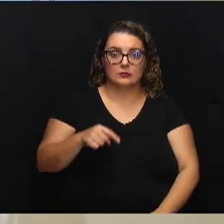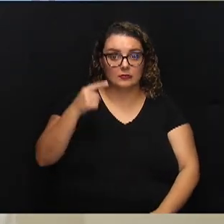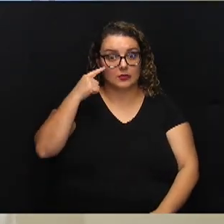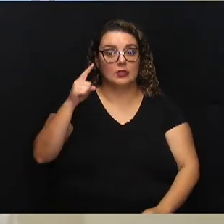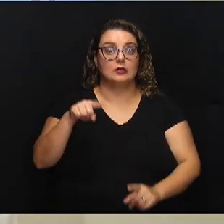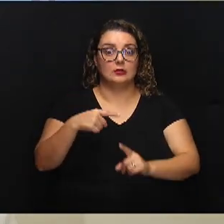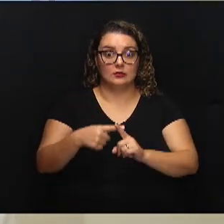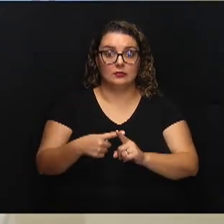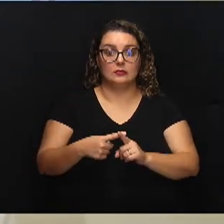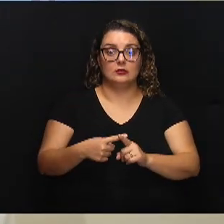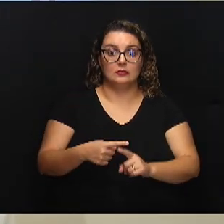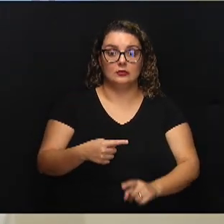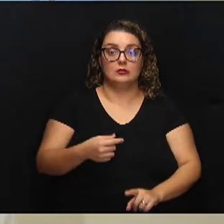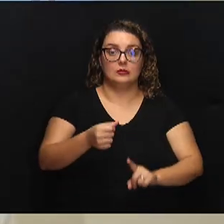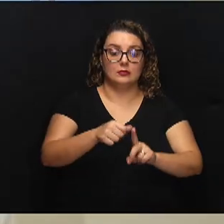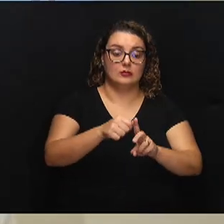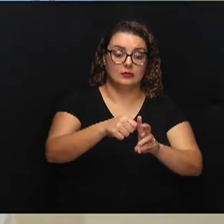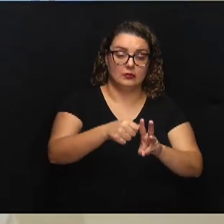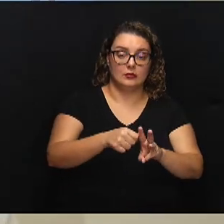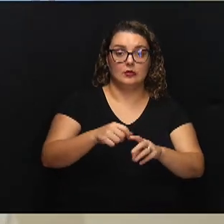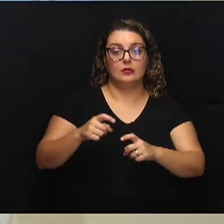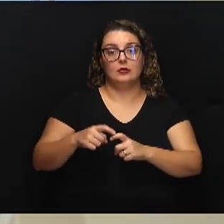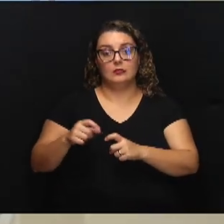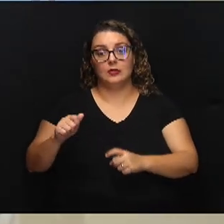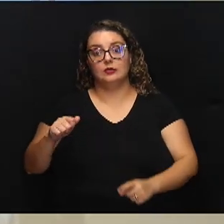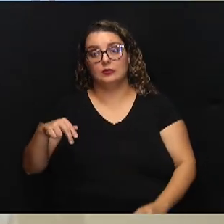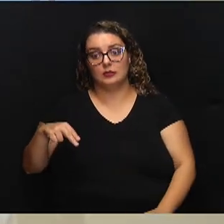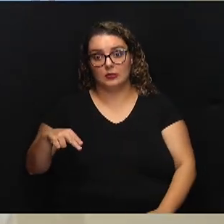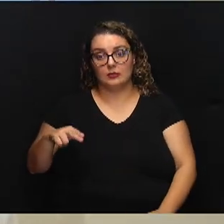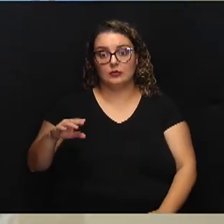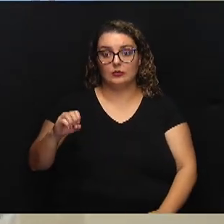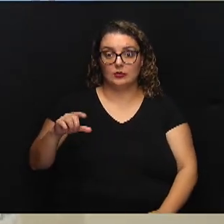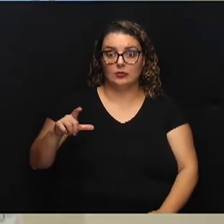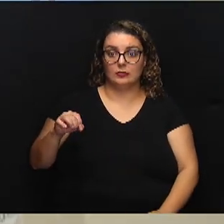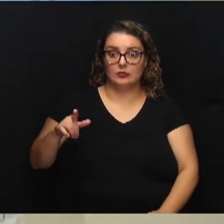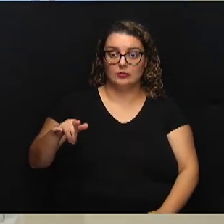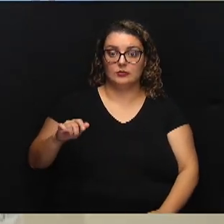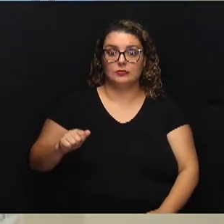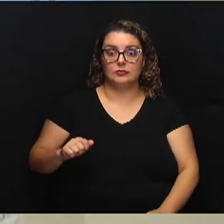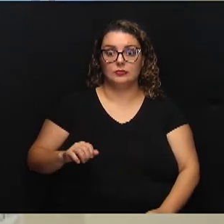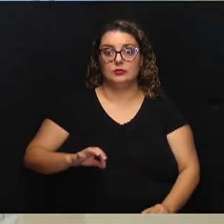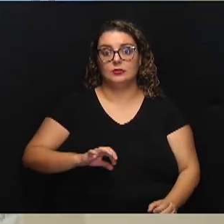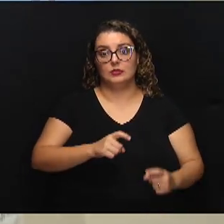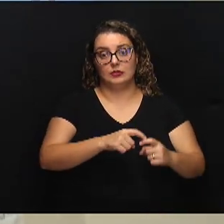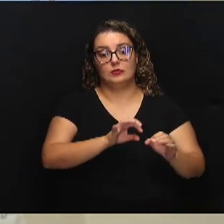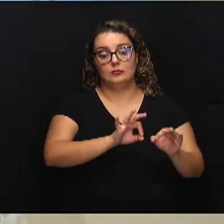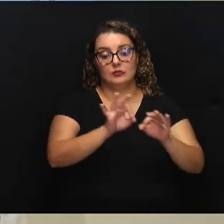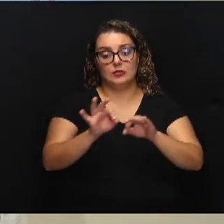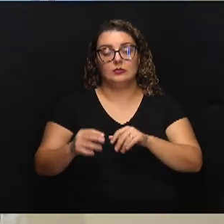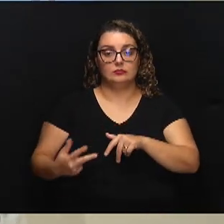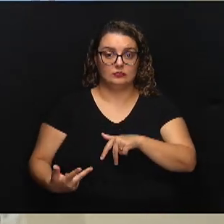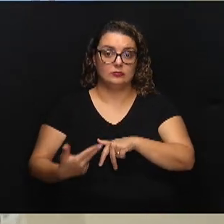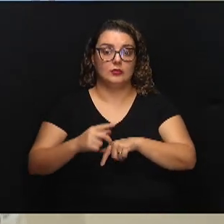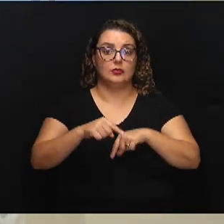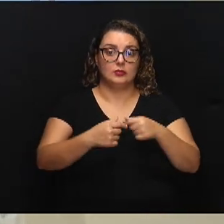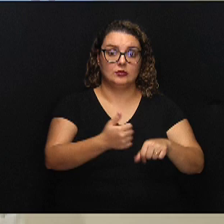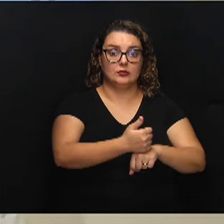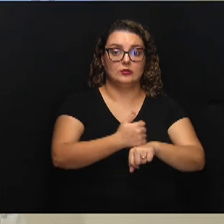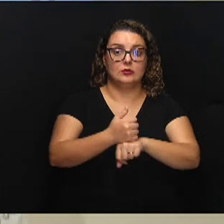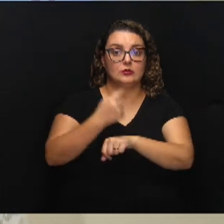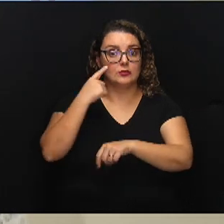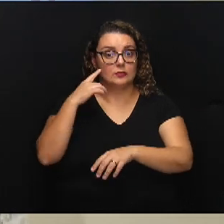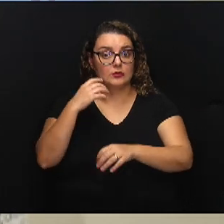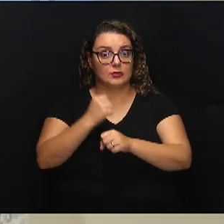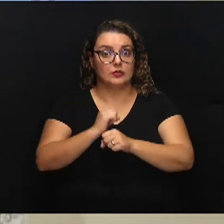otimista, a cada 3 meses com o seu oncologista e também tendo acompanhamento com o cirurgião e demais profissionais. De uma maneira